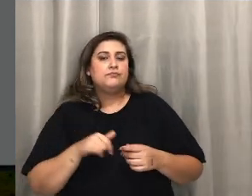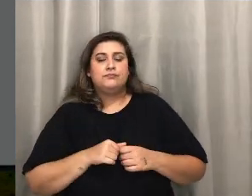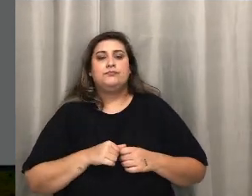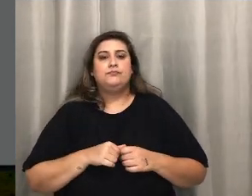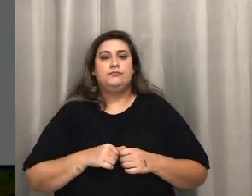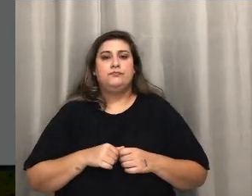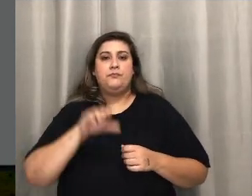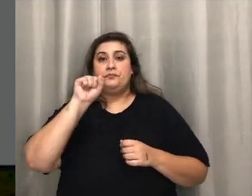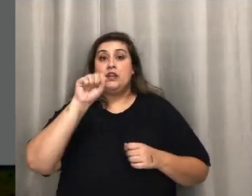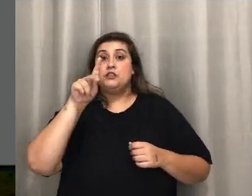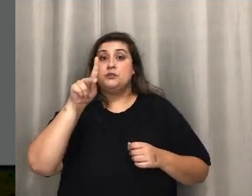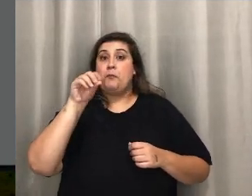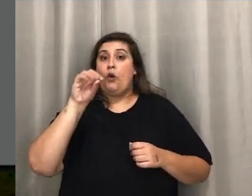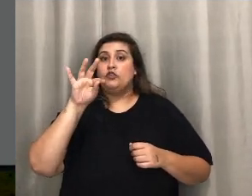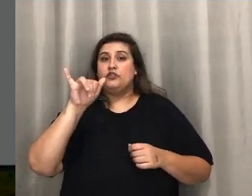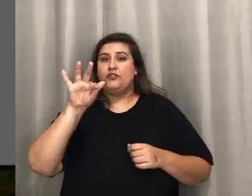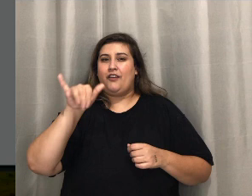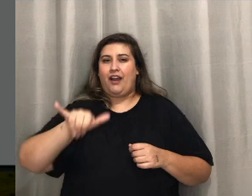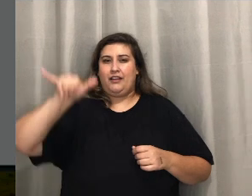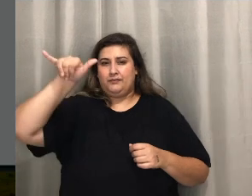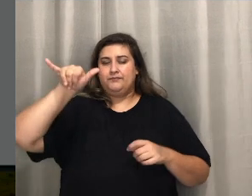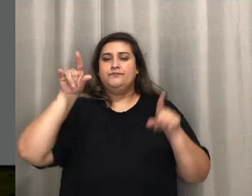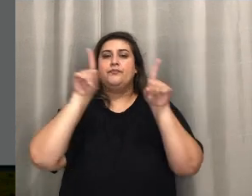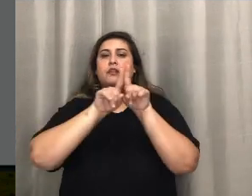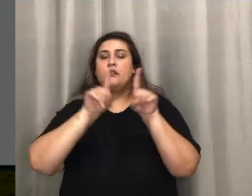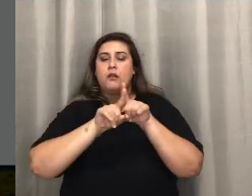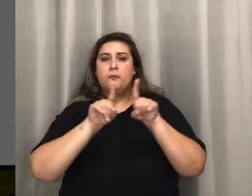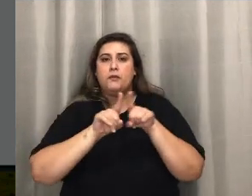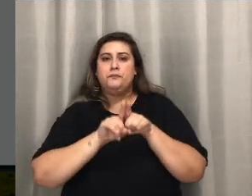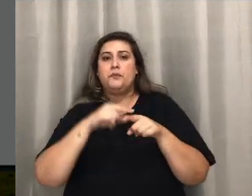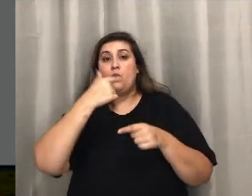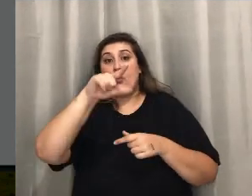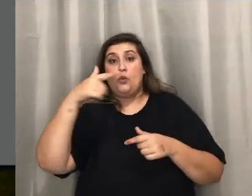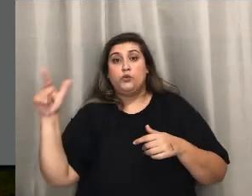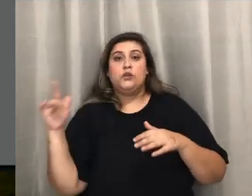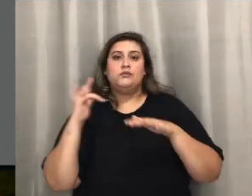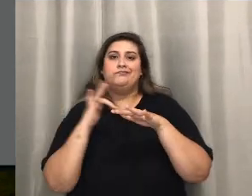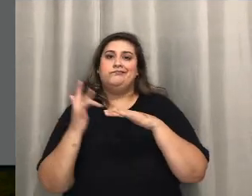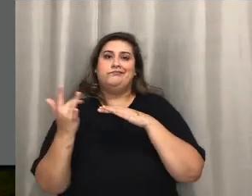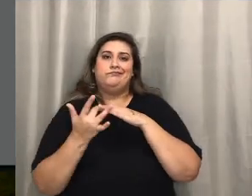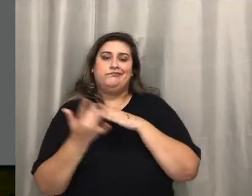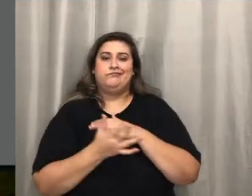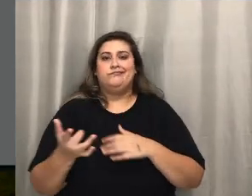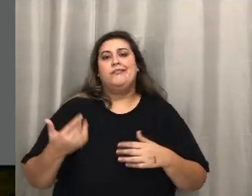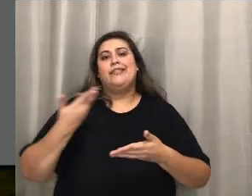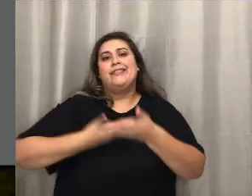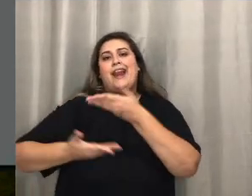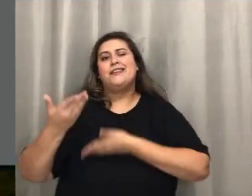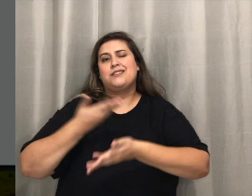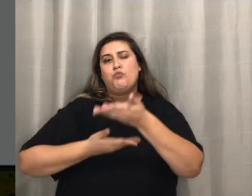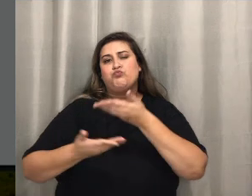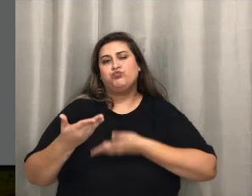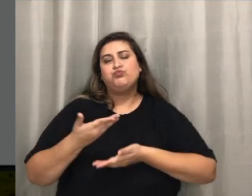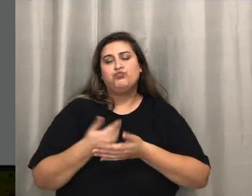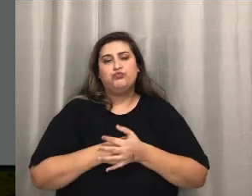pronto para ser distribuído automaticamente no Spotify e também